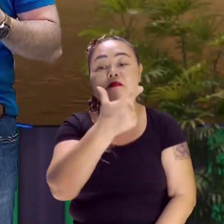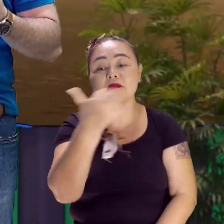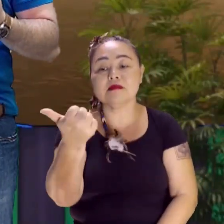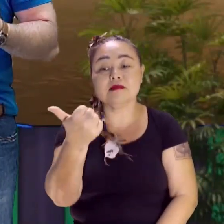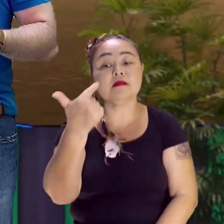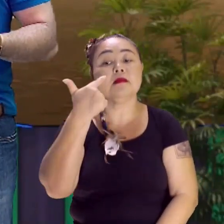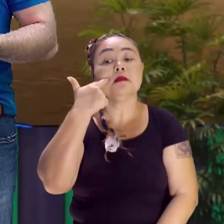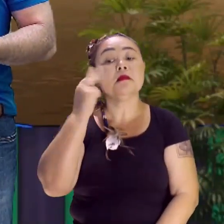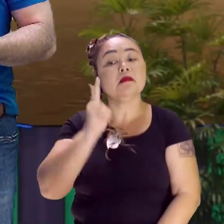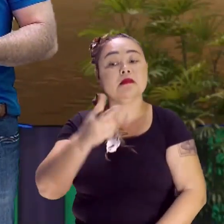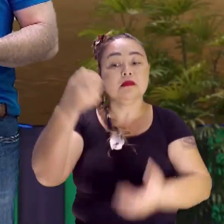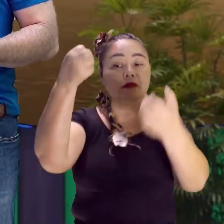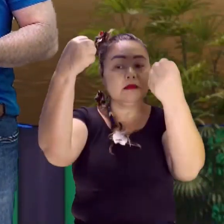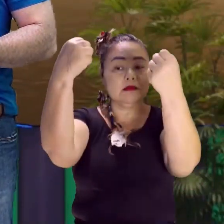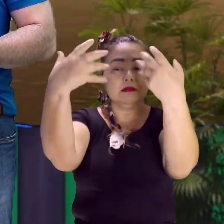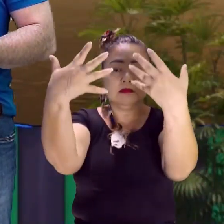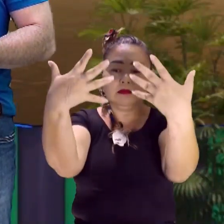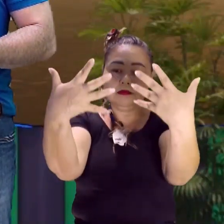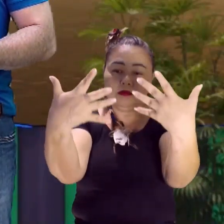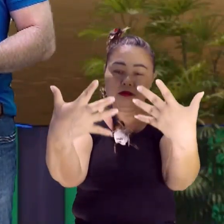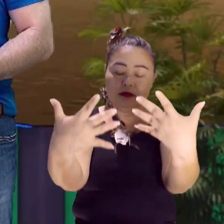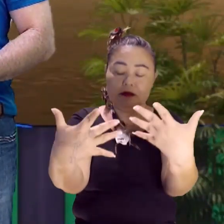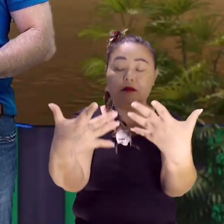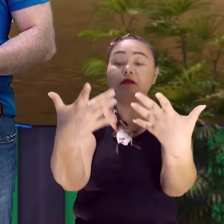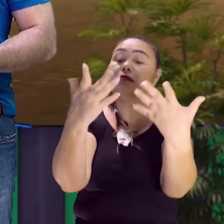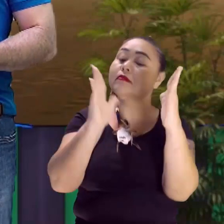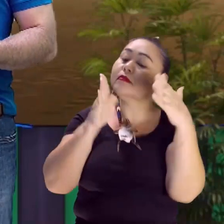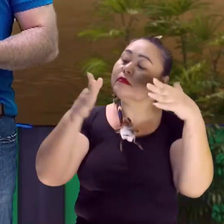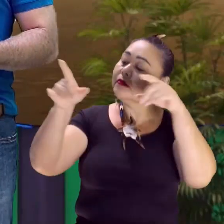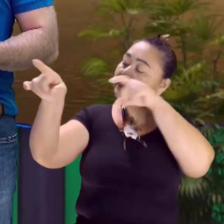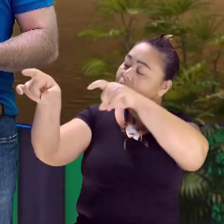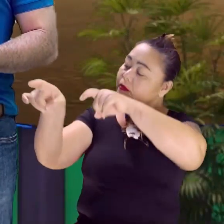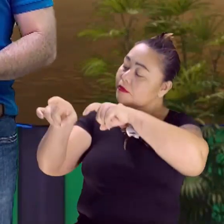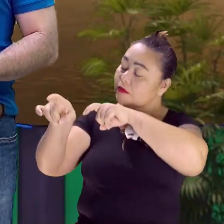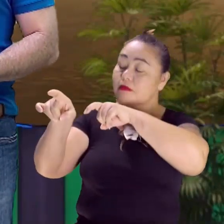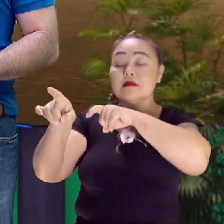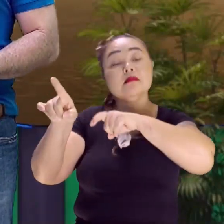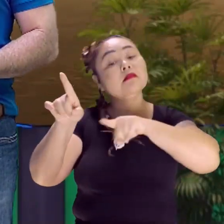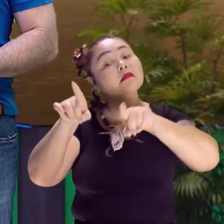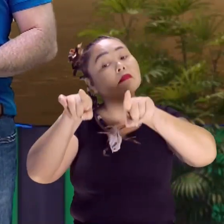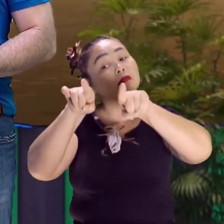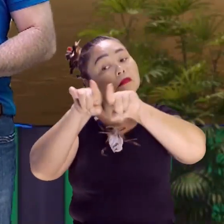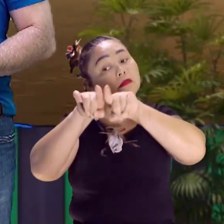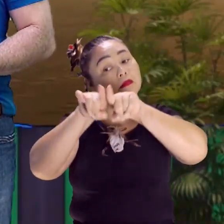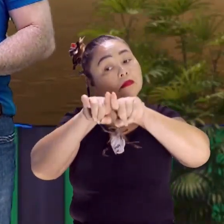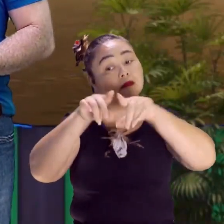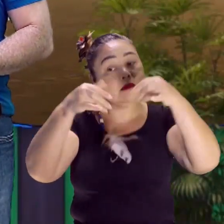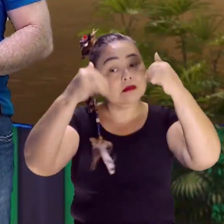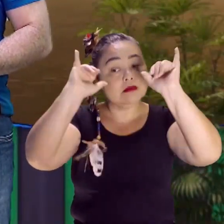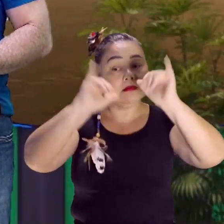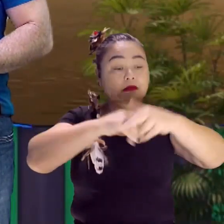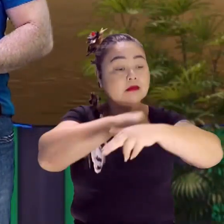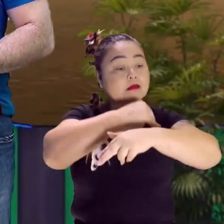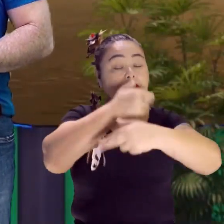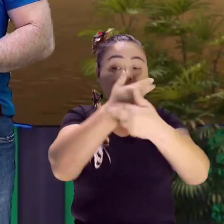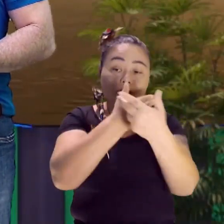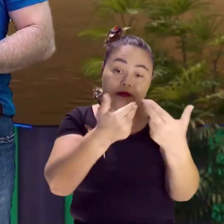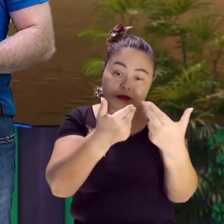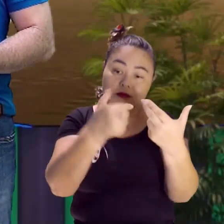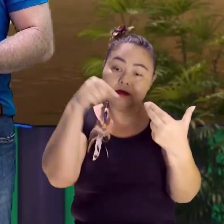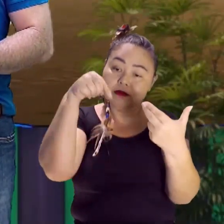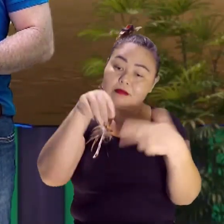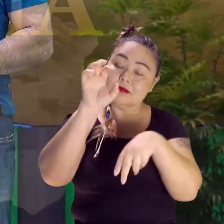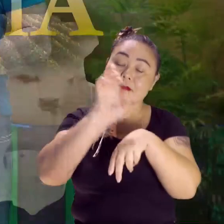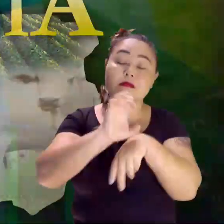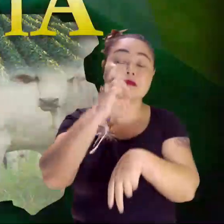iremos continuar falando sobre a questão da agricultura da pecuária dentro do Estado de Rondônia Beleza então De